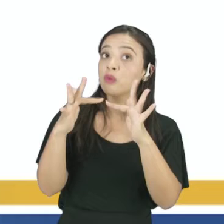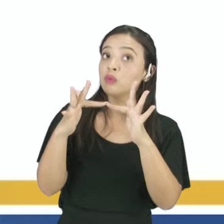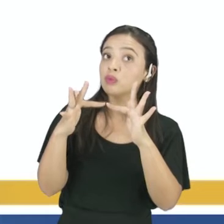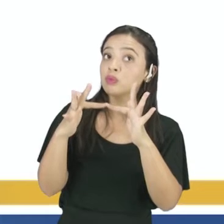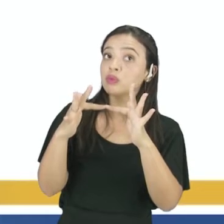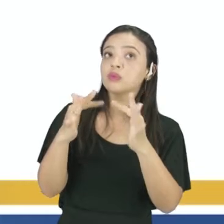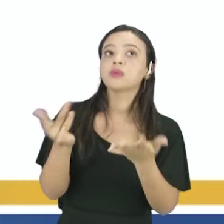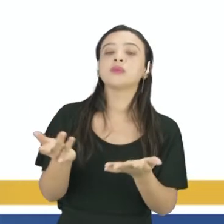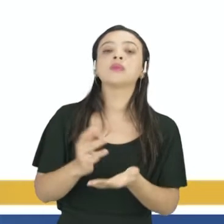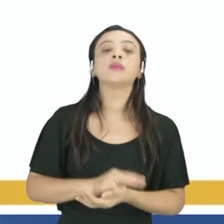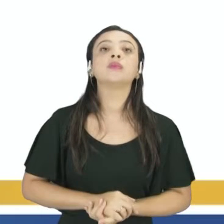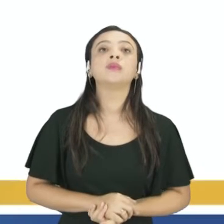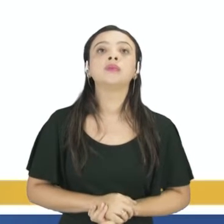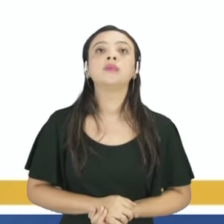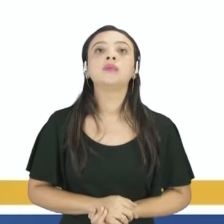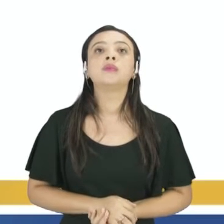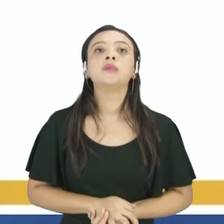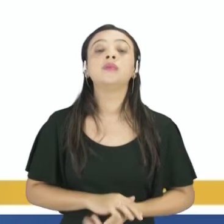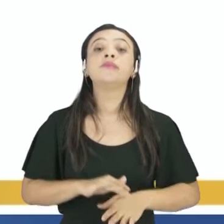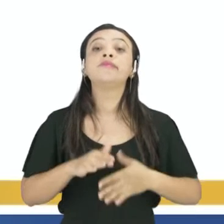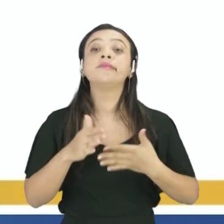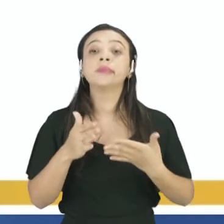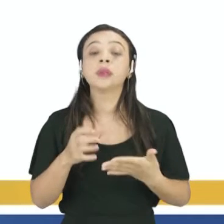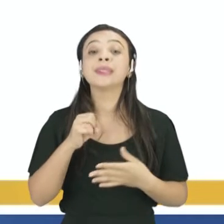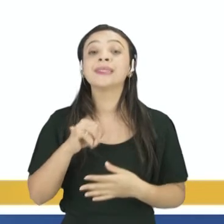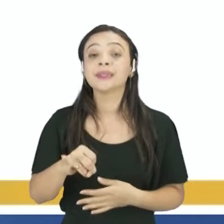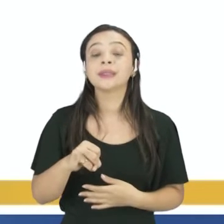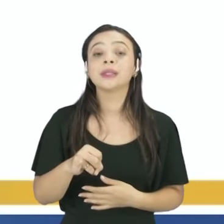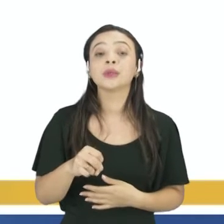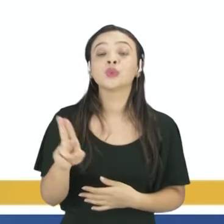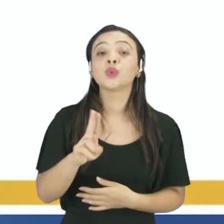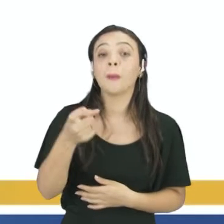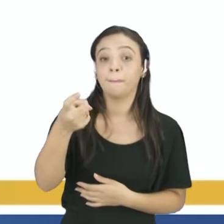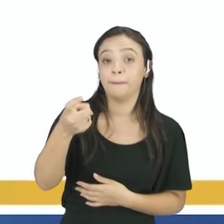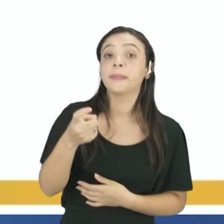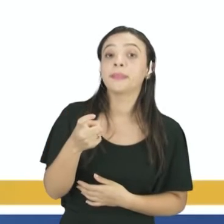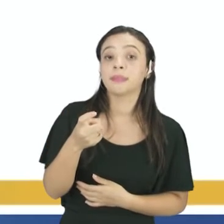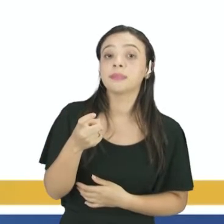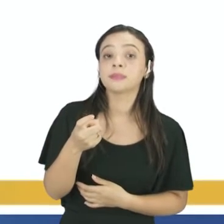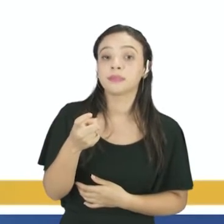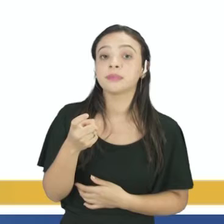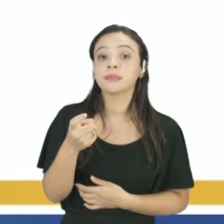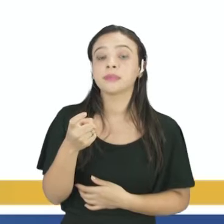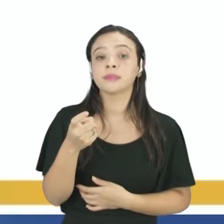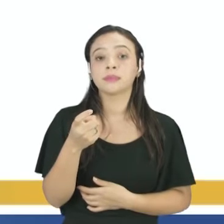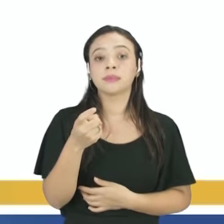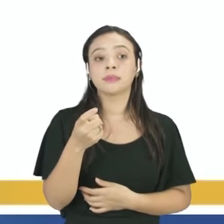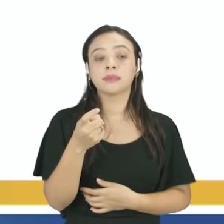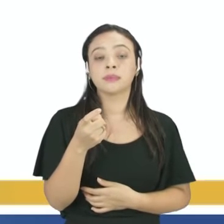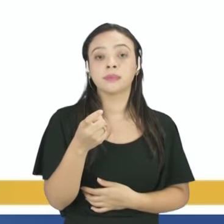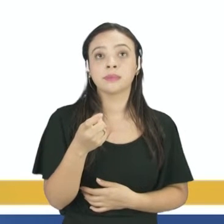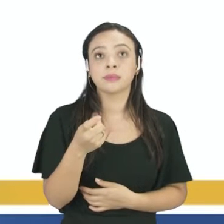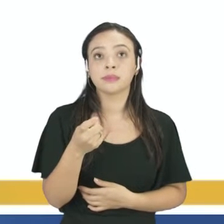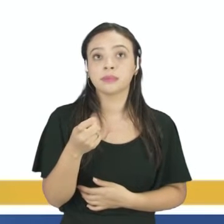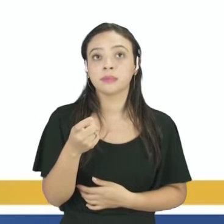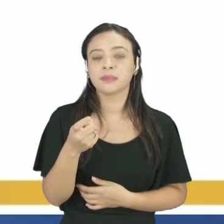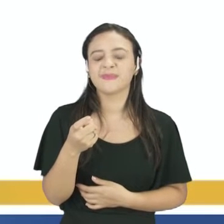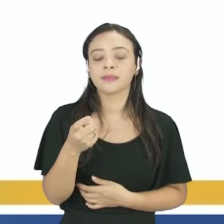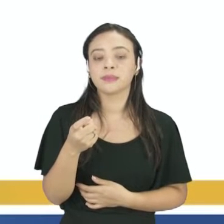de formação. Então, portanto, se a gente chamar de x, né, o elemento que entra na função, na